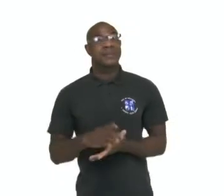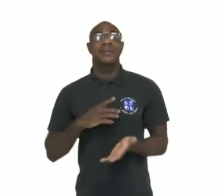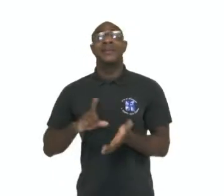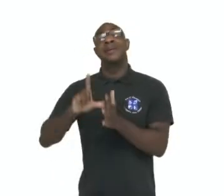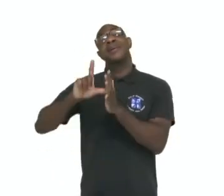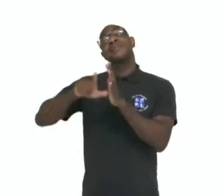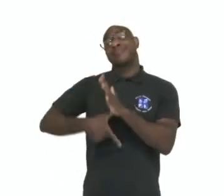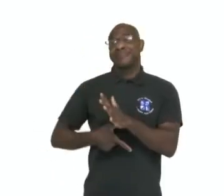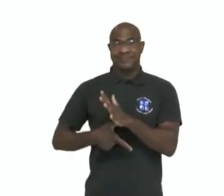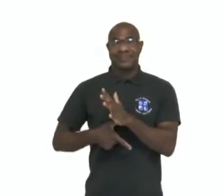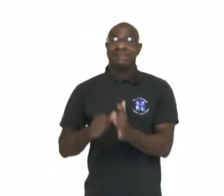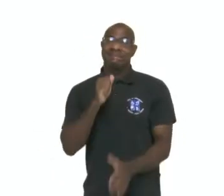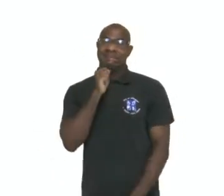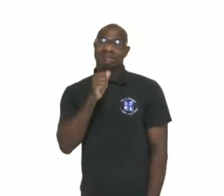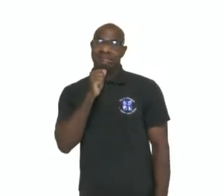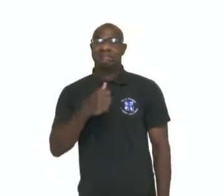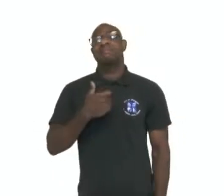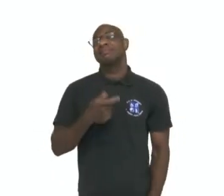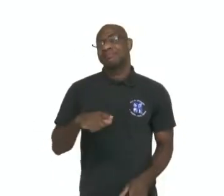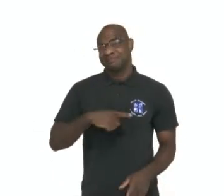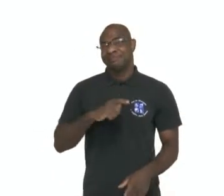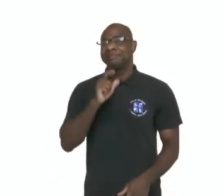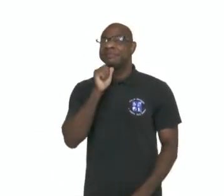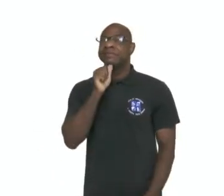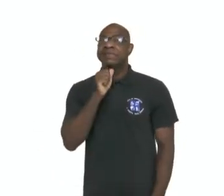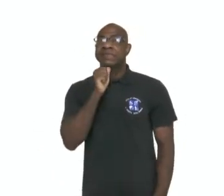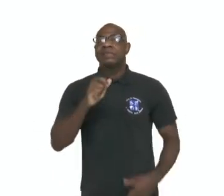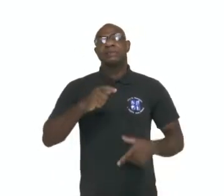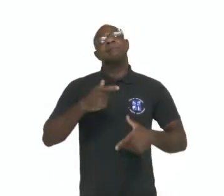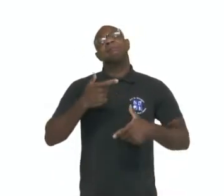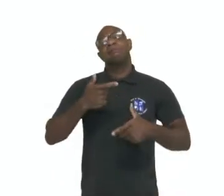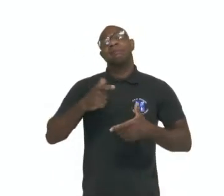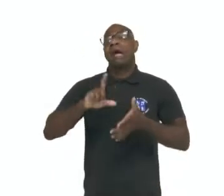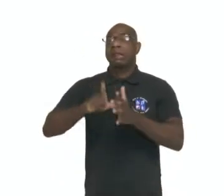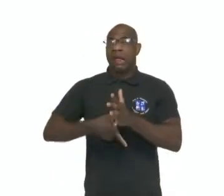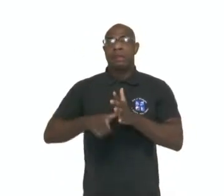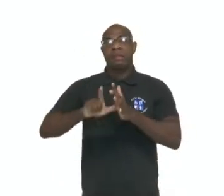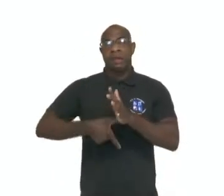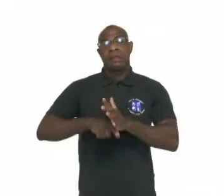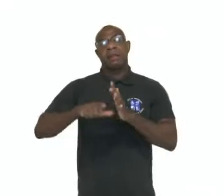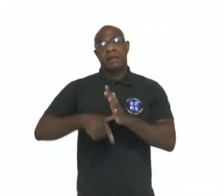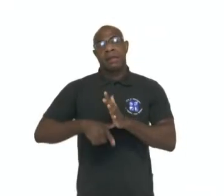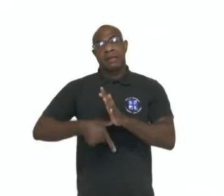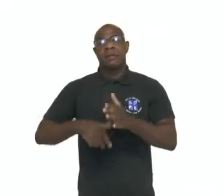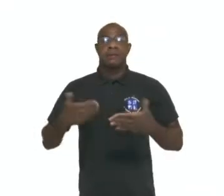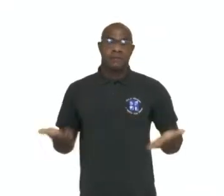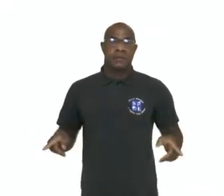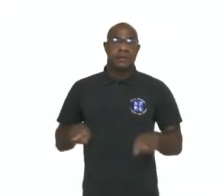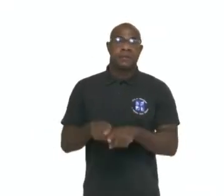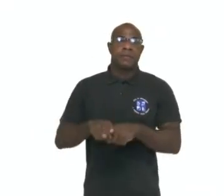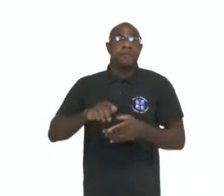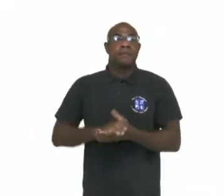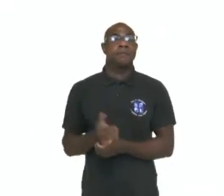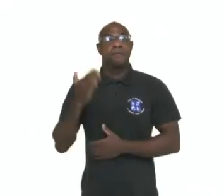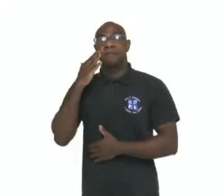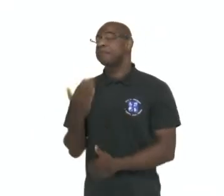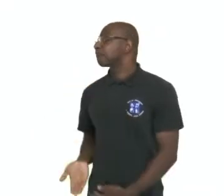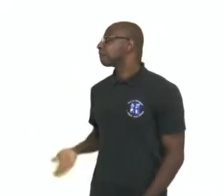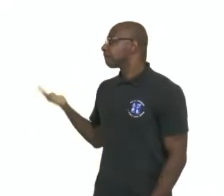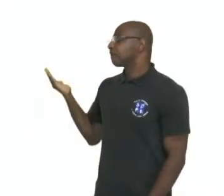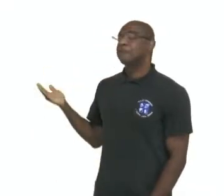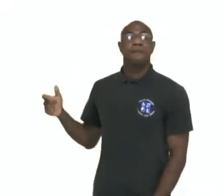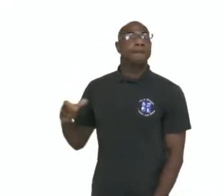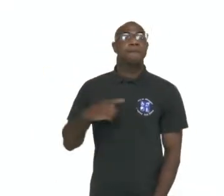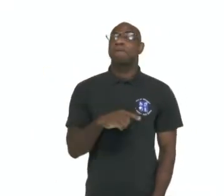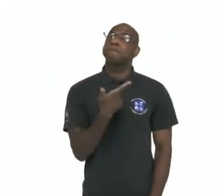na puberdade, podendo muitas vezes essa menina não vir a ter